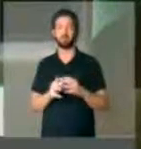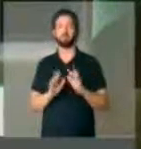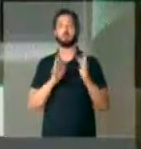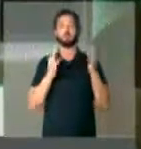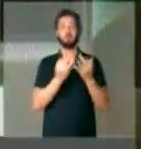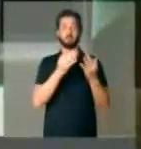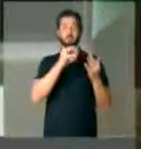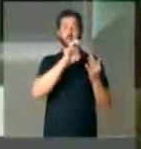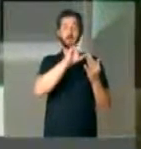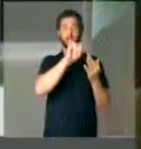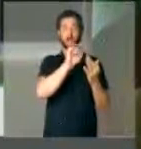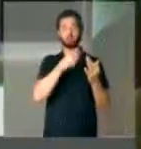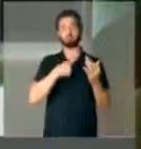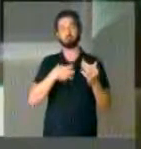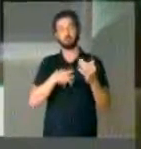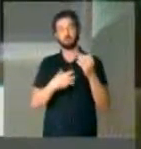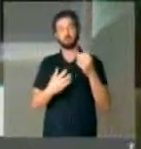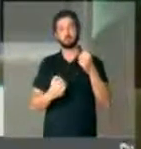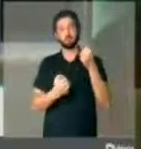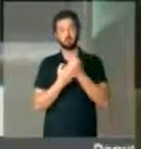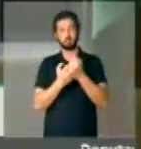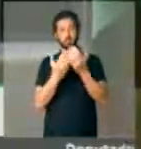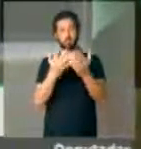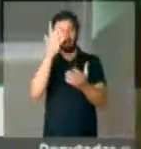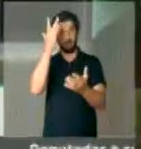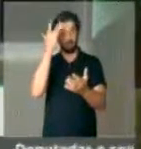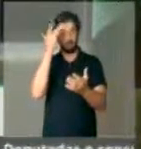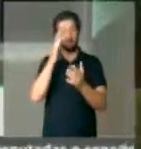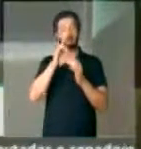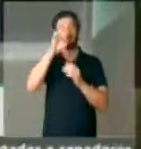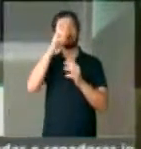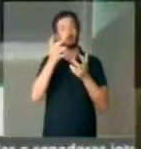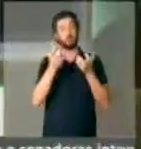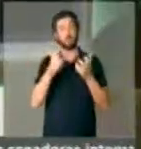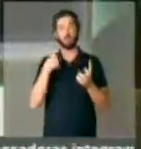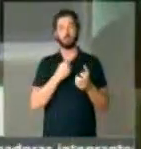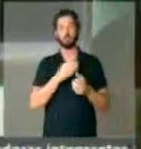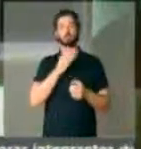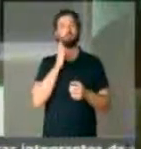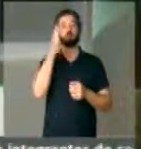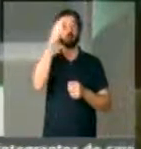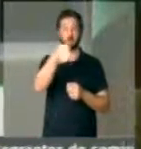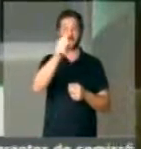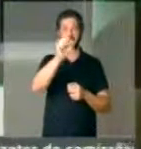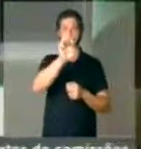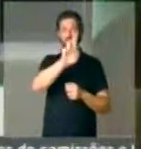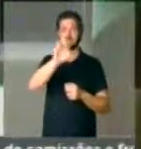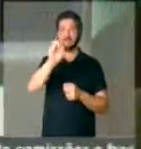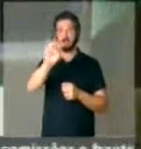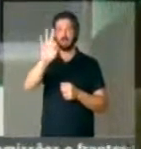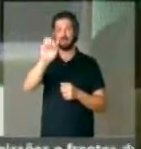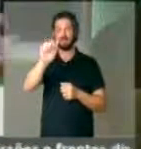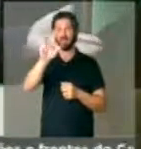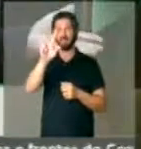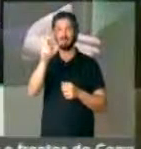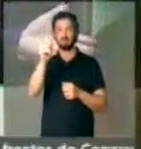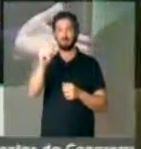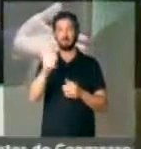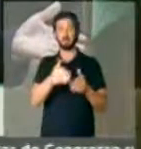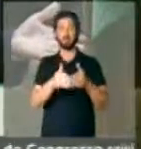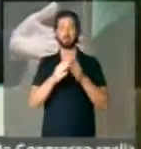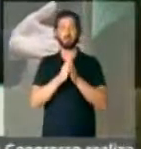família do senhor Elias Príncipe nossos sentimentos, dizer que amanhã, se Deus quiser, estaremos lá em Serra Talhada para essa missa e